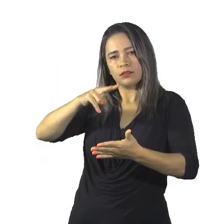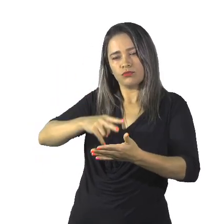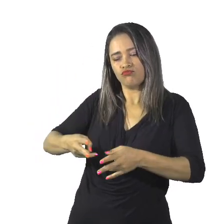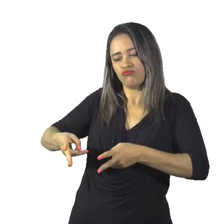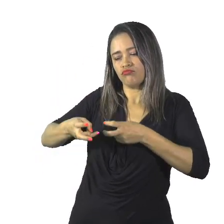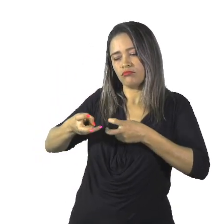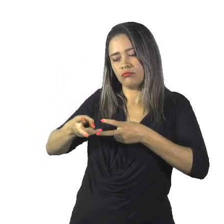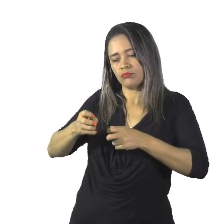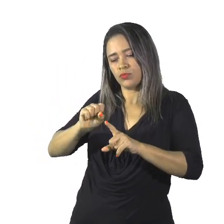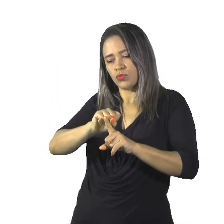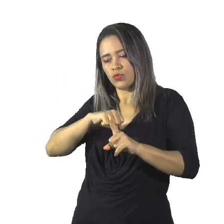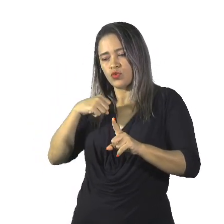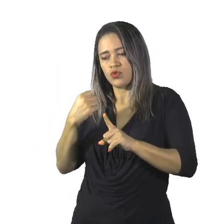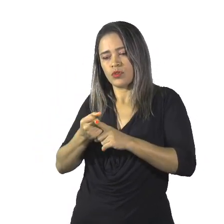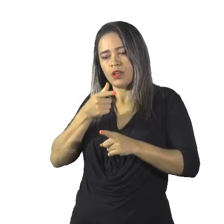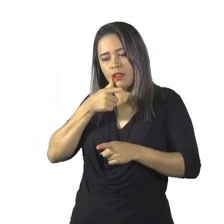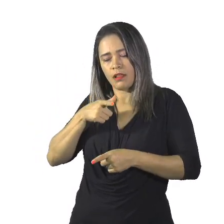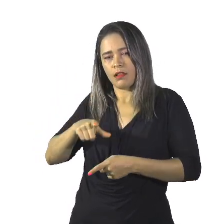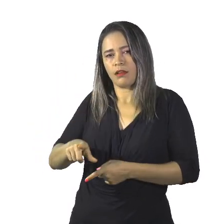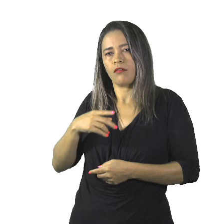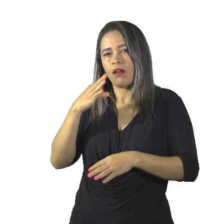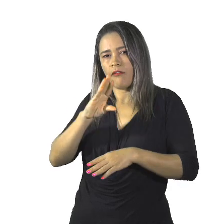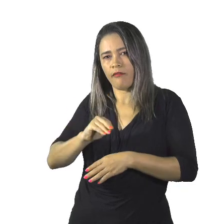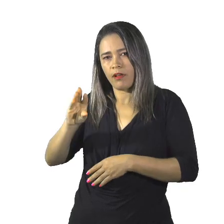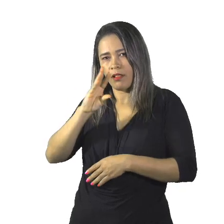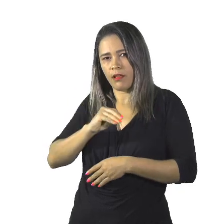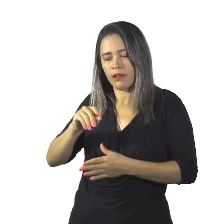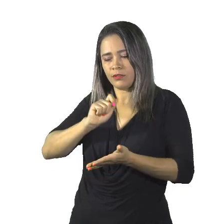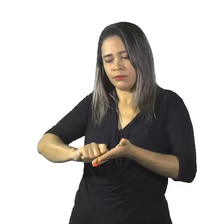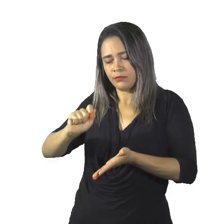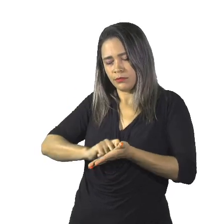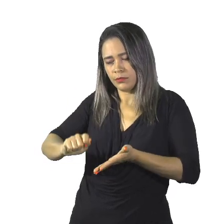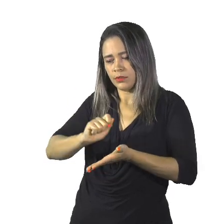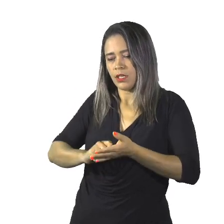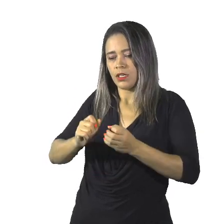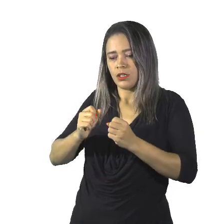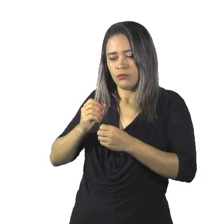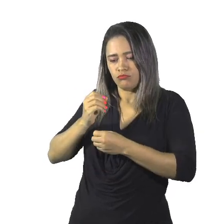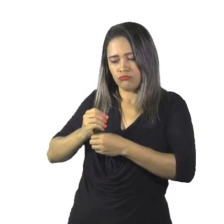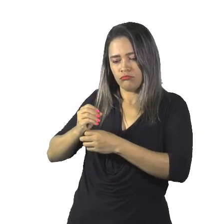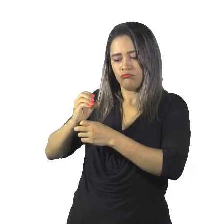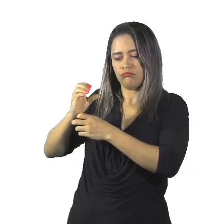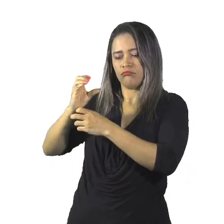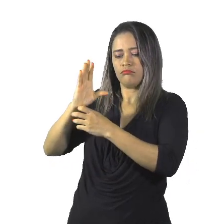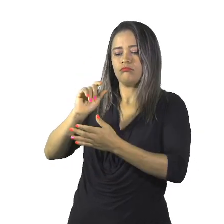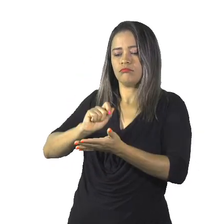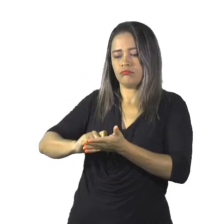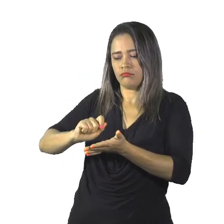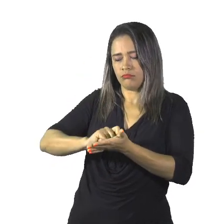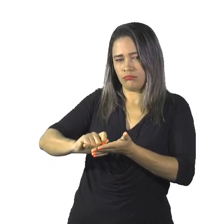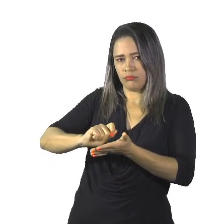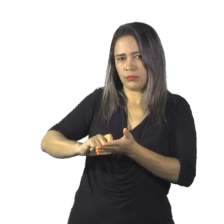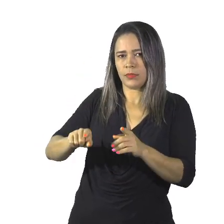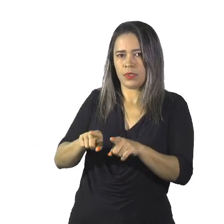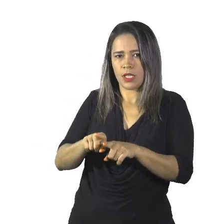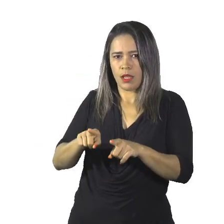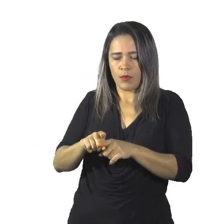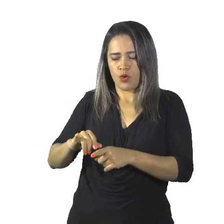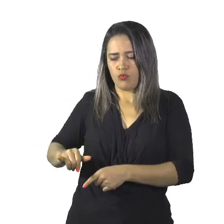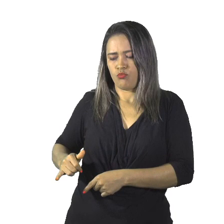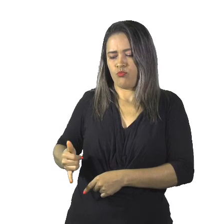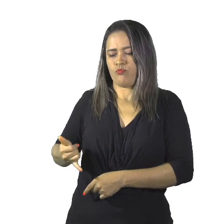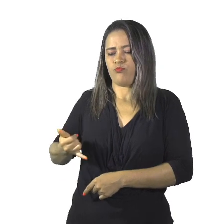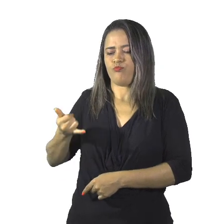percepção do uso social da língua, a falada e a escrita, ampliação da coordenação motora fina, oportunidade de